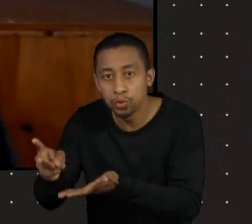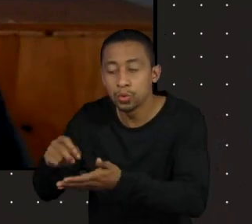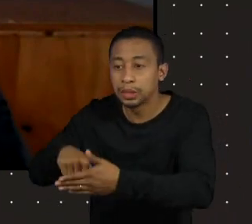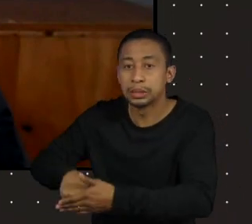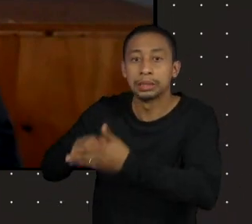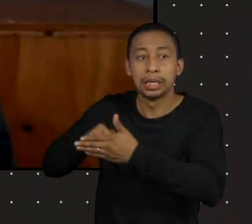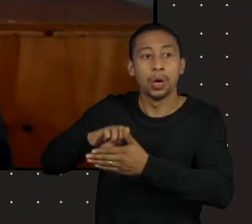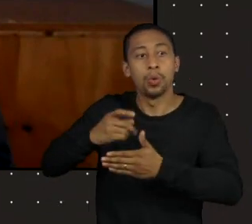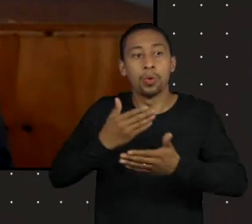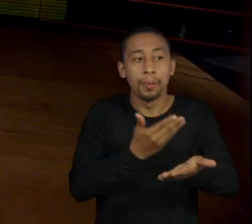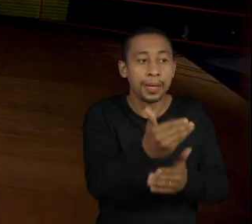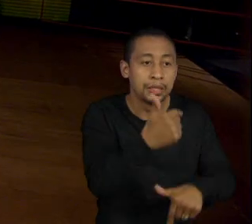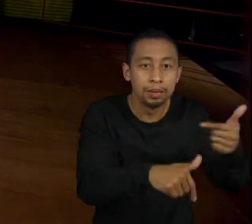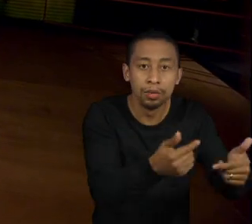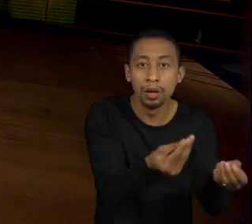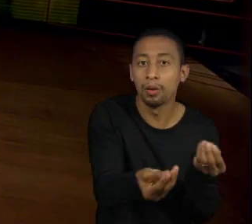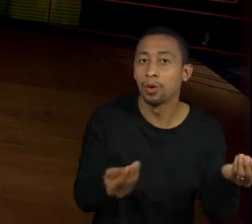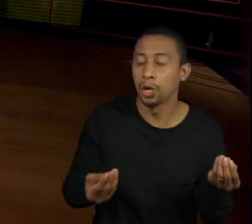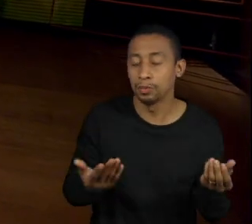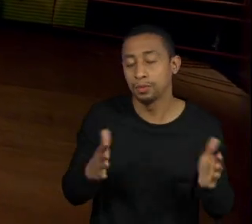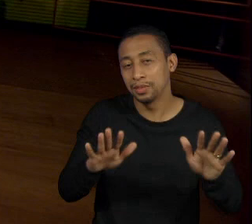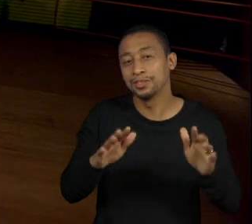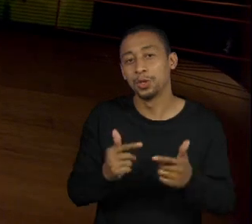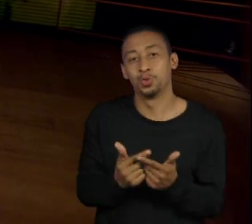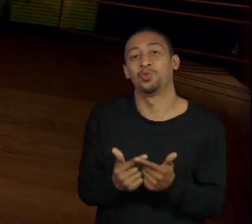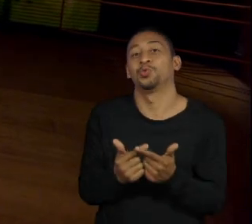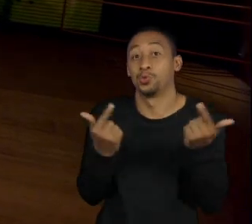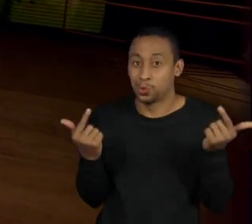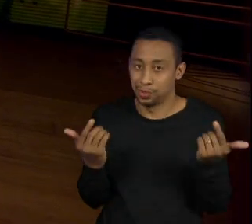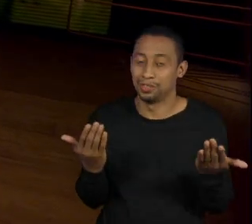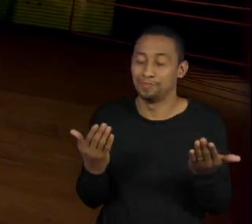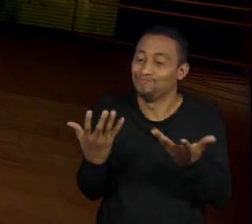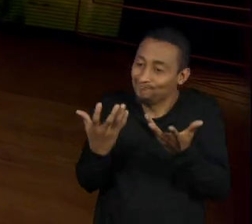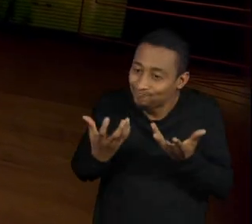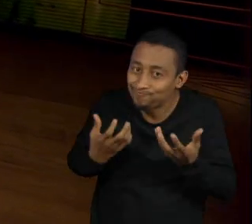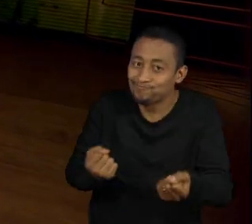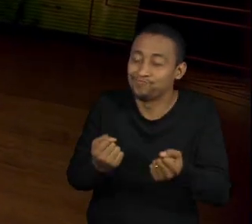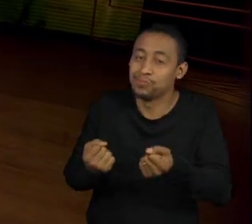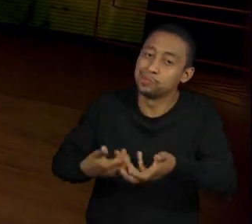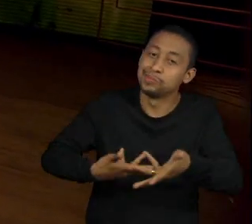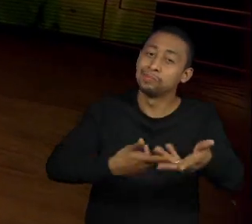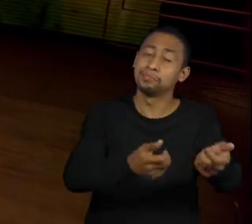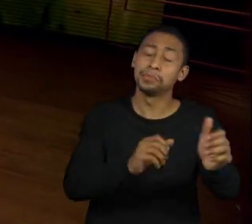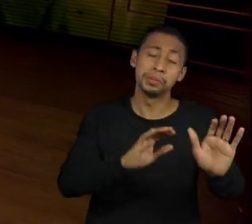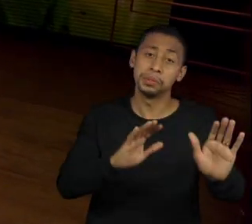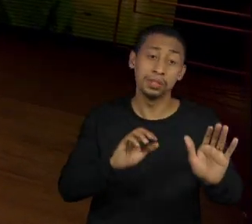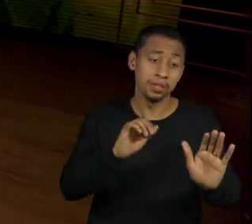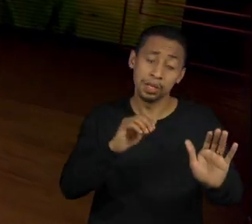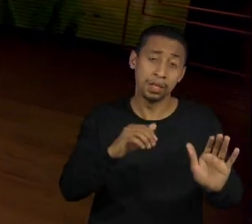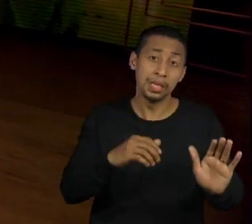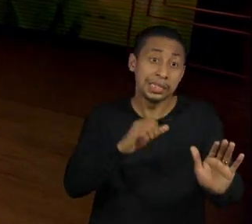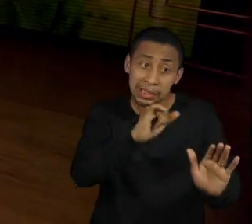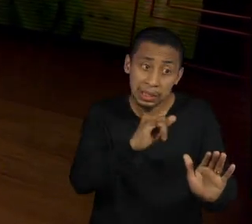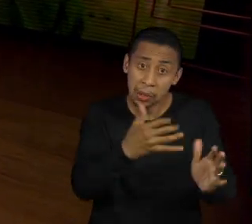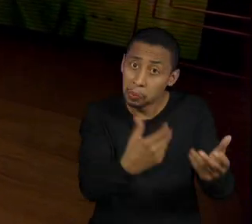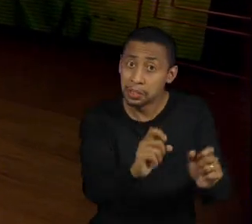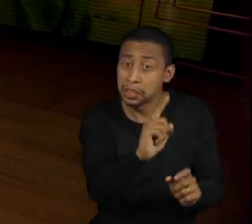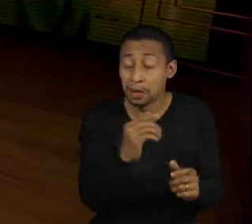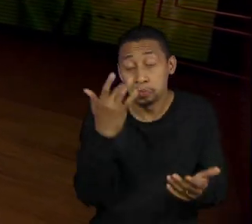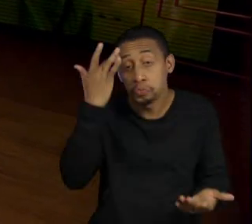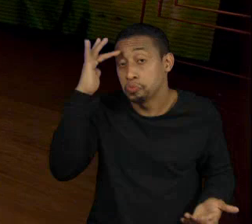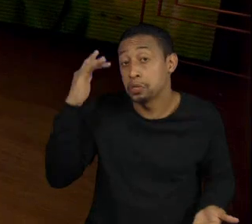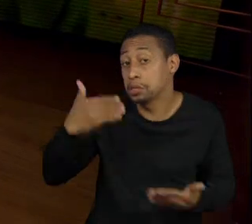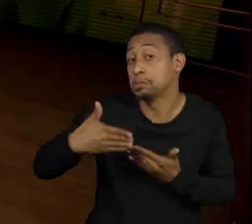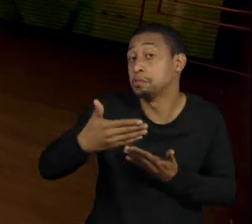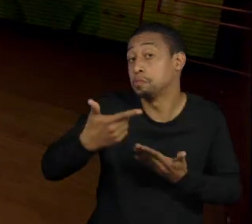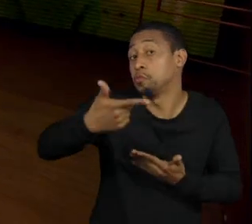trabalhar. E foi uma sorte, porque eu acho que se eu não tivesse ido nessa primeira vez, talvez eu não sei quando eu iria. E hoje eu tenho muita alegria